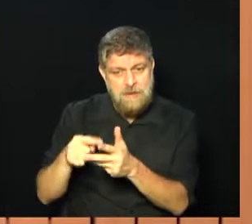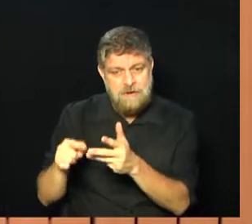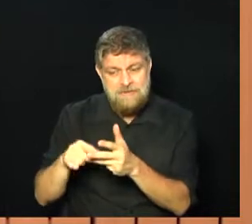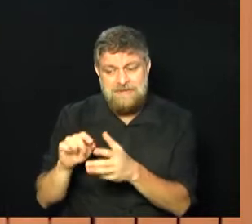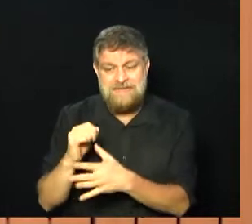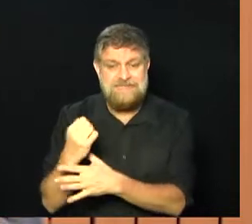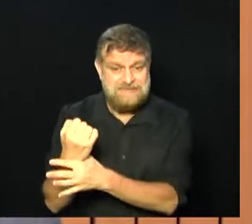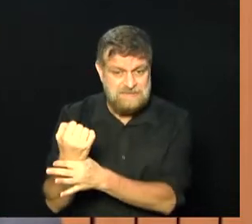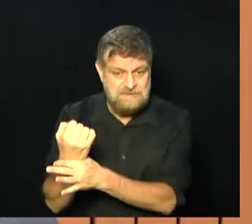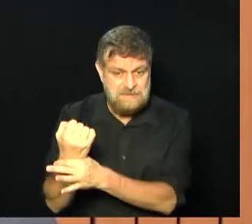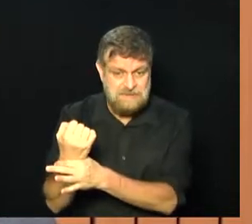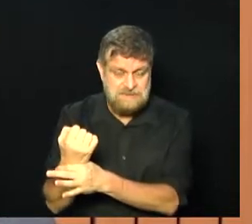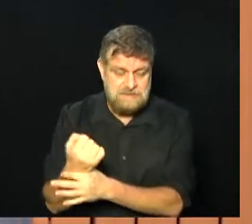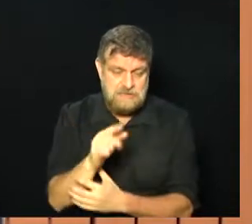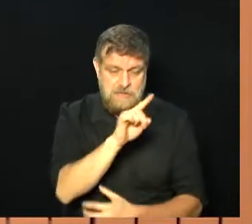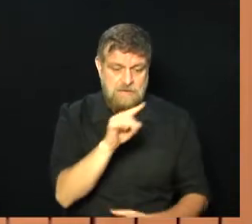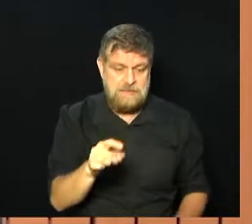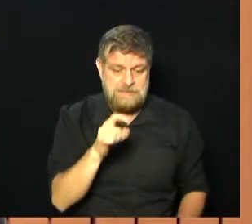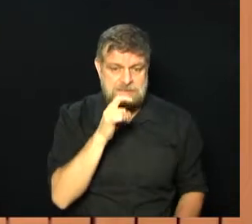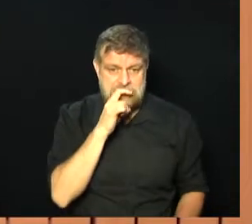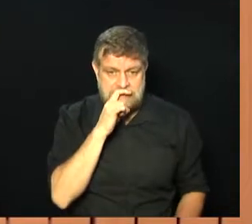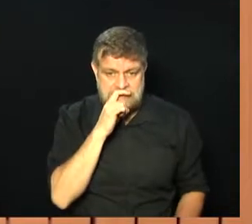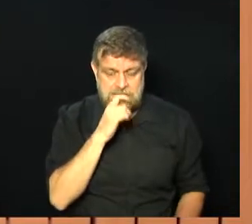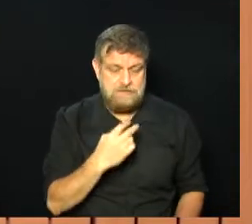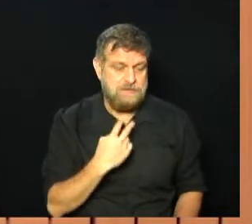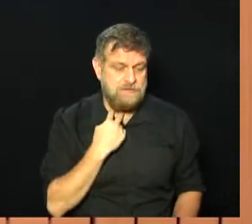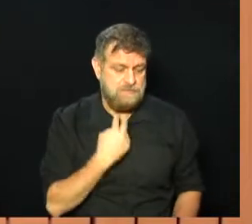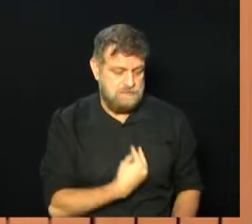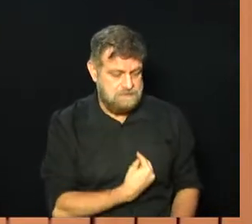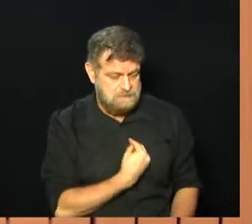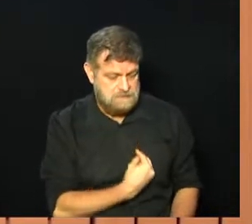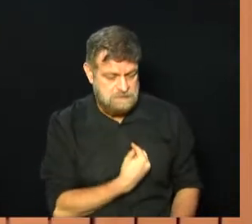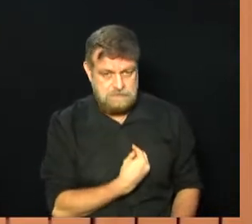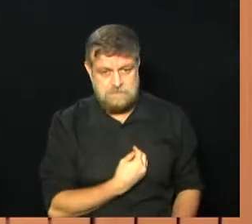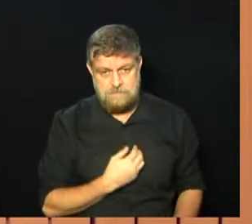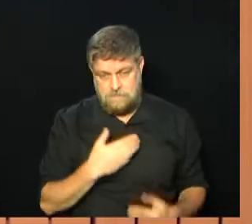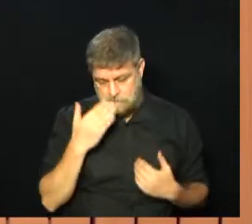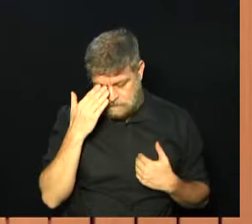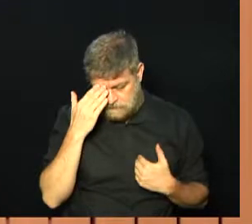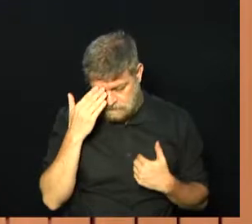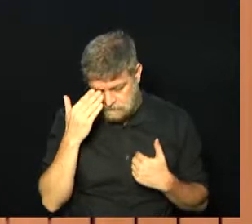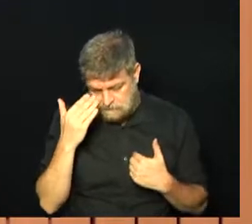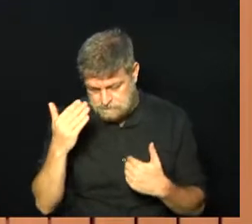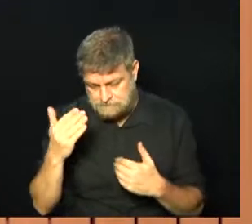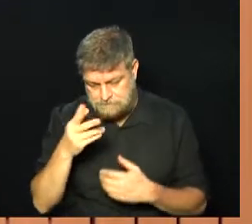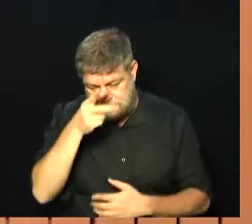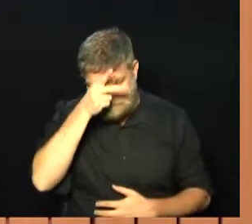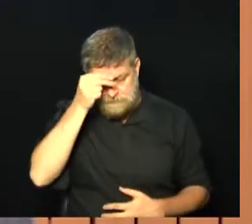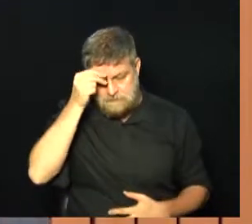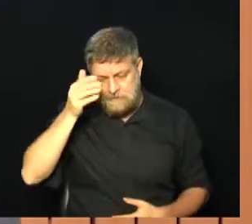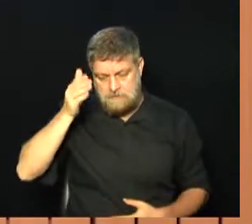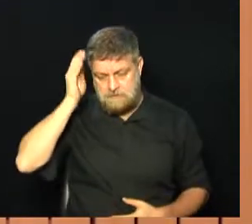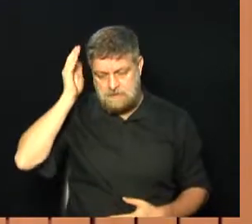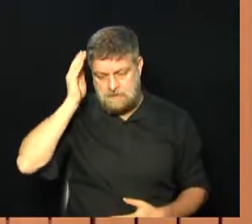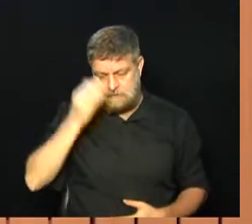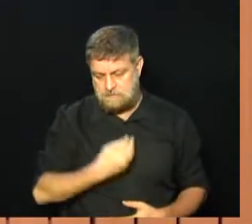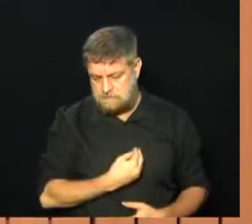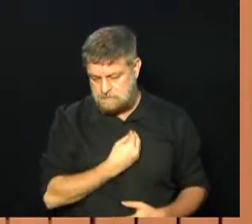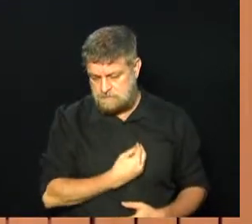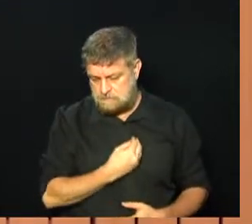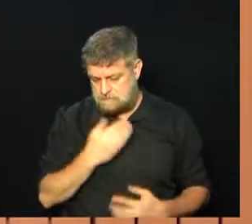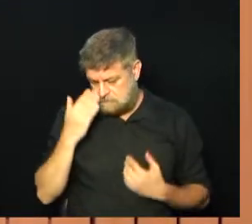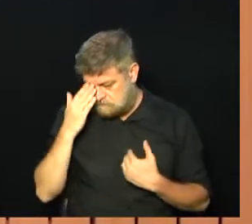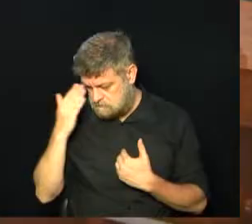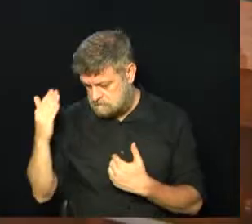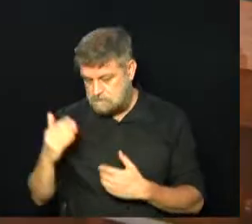segurança. Então, obrigado mais uma vez, e importante a presença do prefeito aqui. Vou passar agora para o amigo